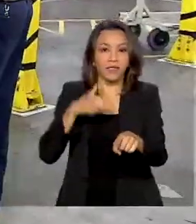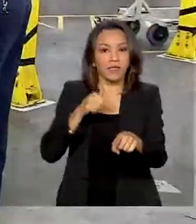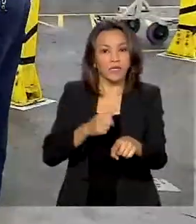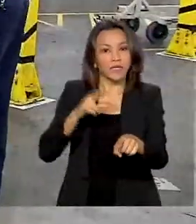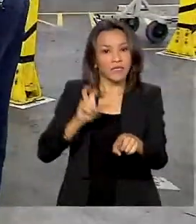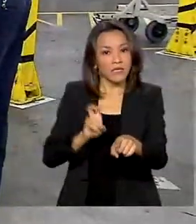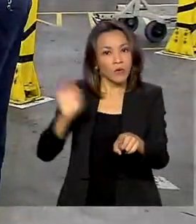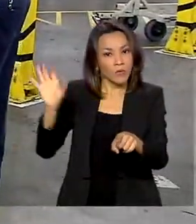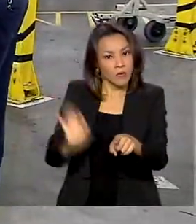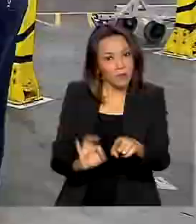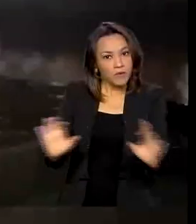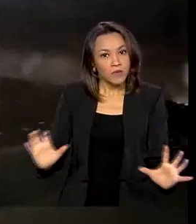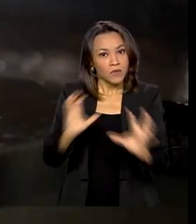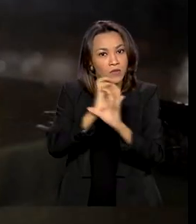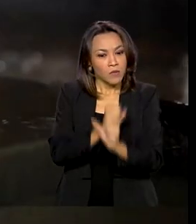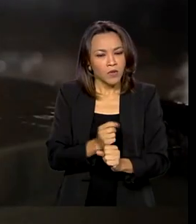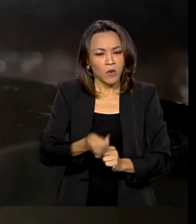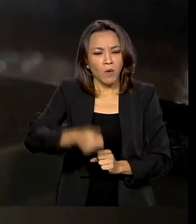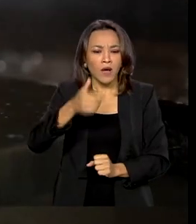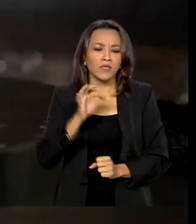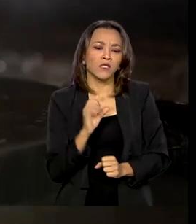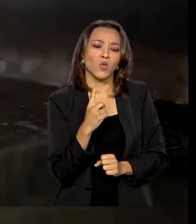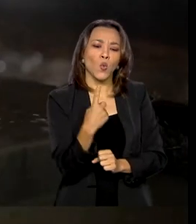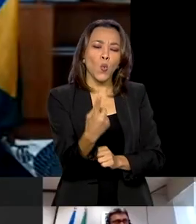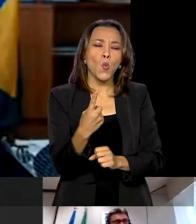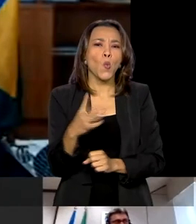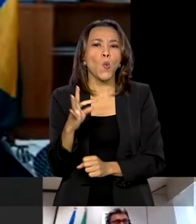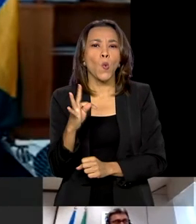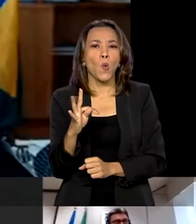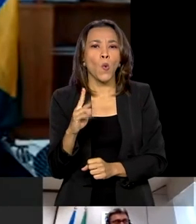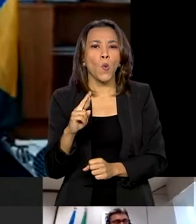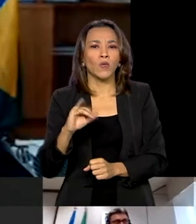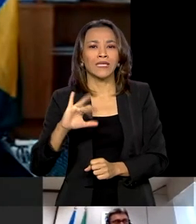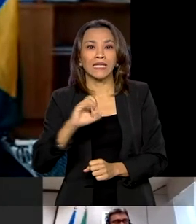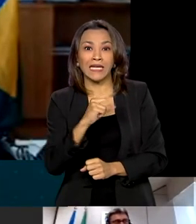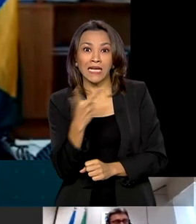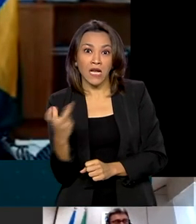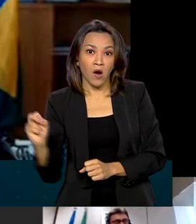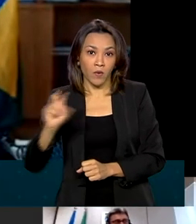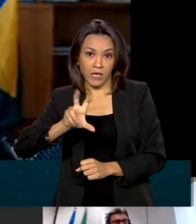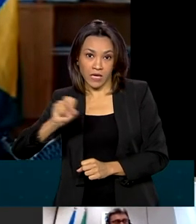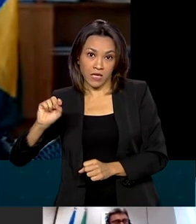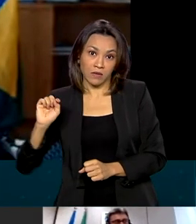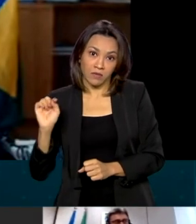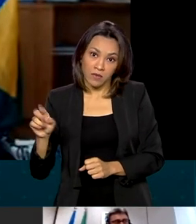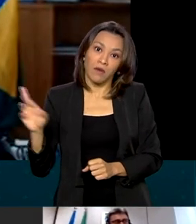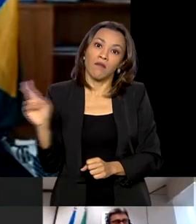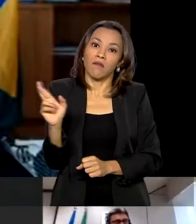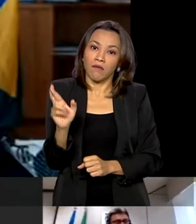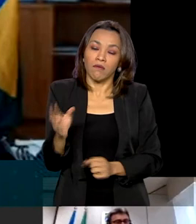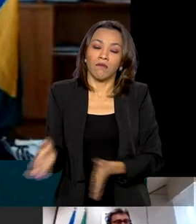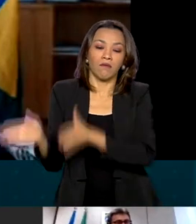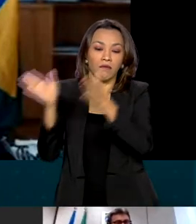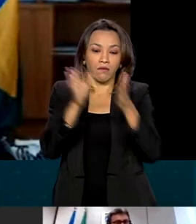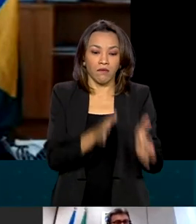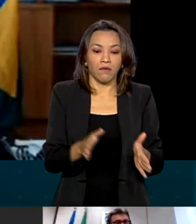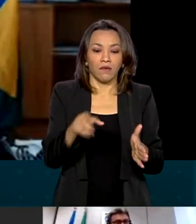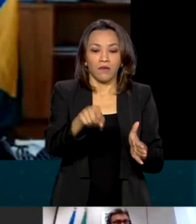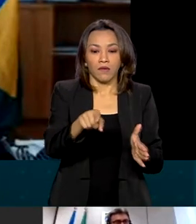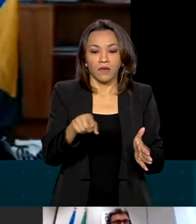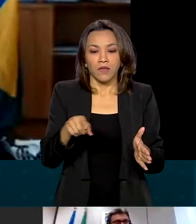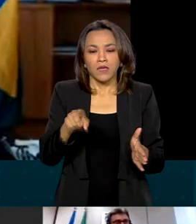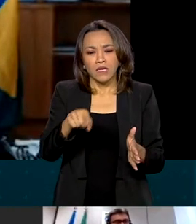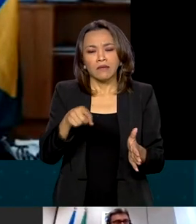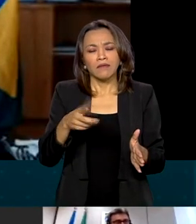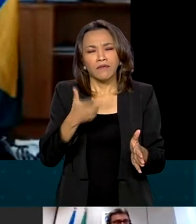somando quase um trilhão e meio de reais. Os órgãos internacionais, todo mundo previa resultados muito